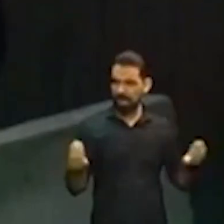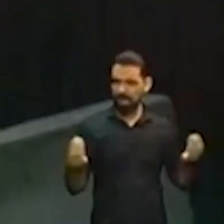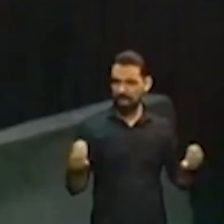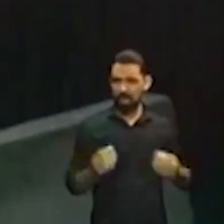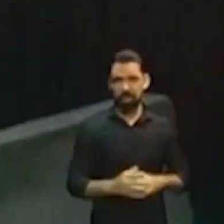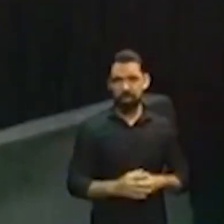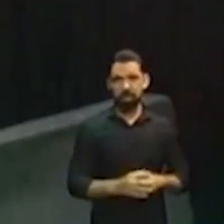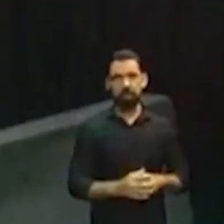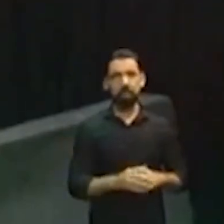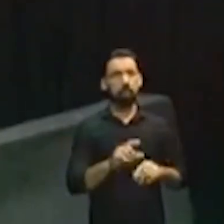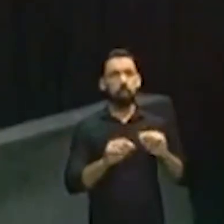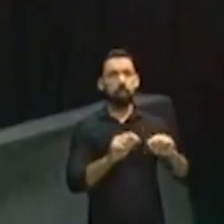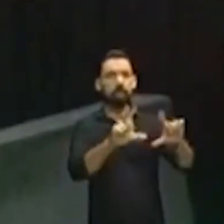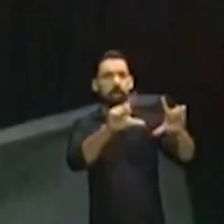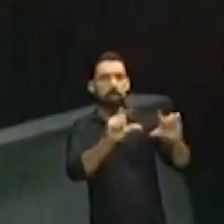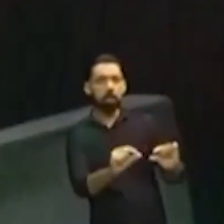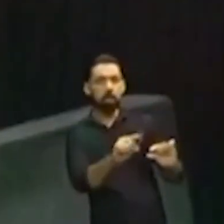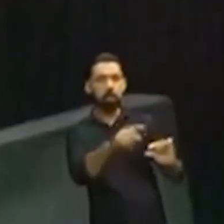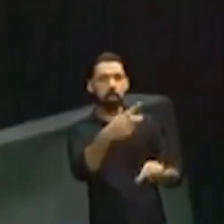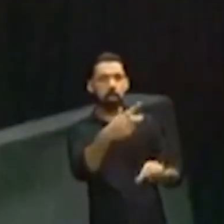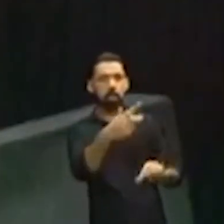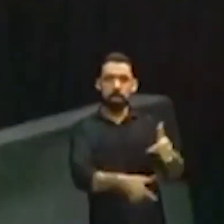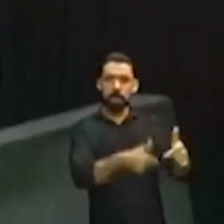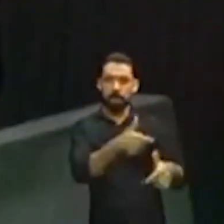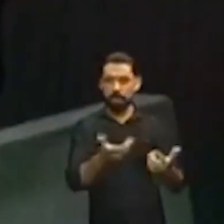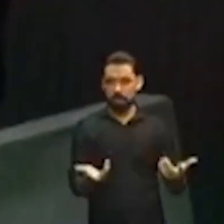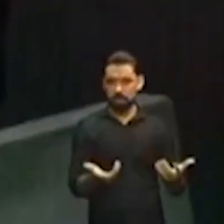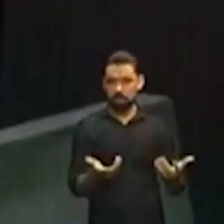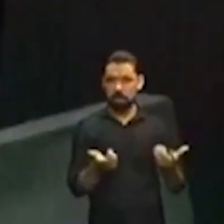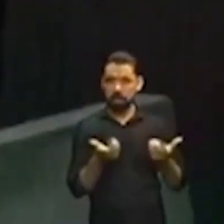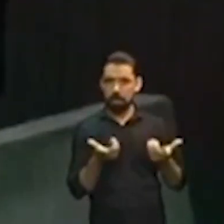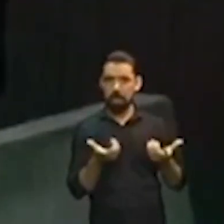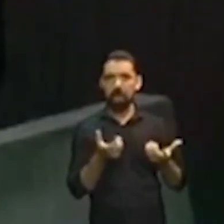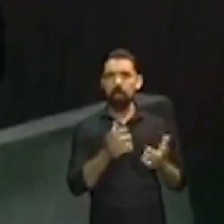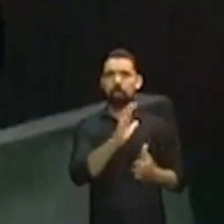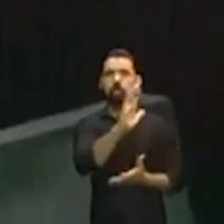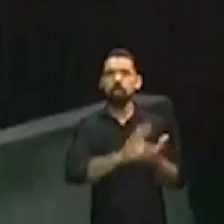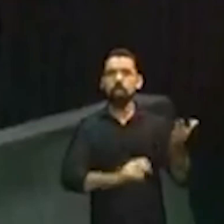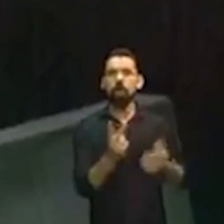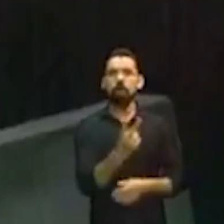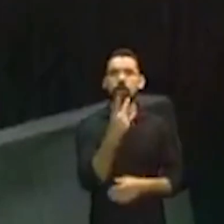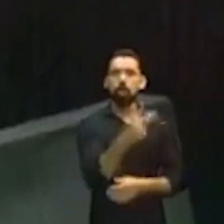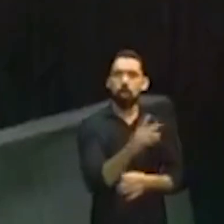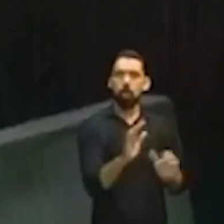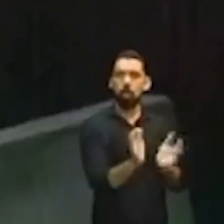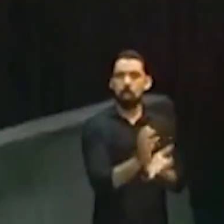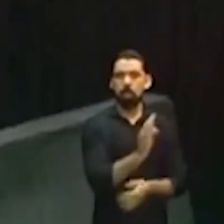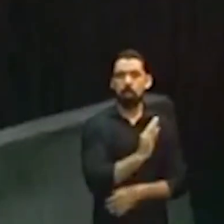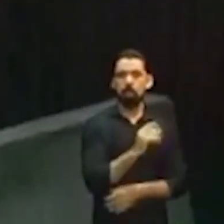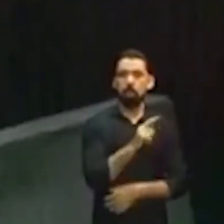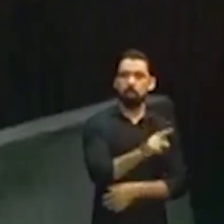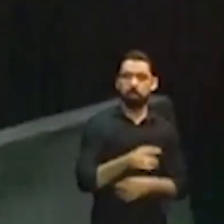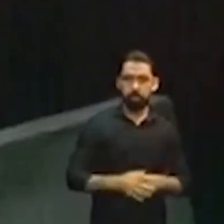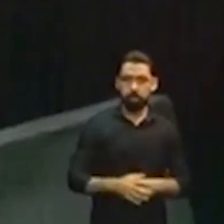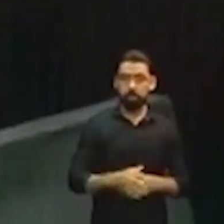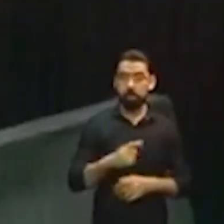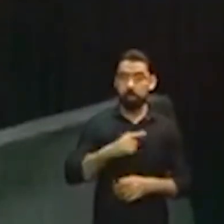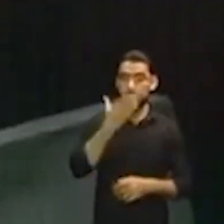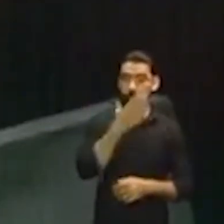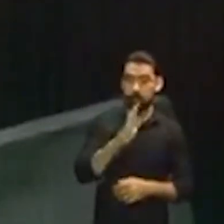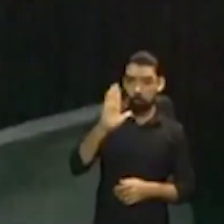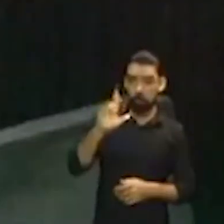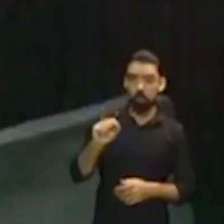querendo diminuir, querendo desqualificar. Deu é provas, é prova como se